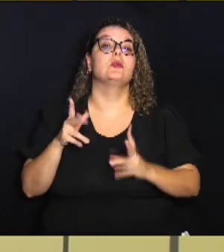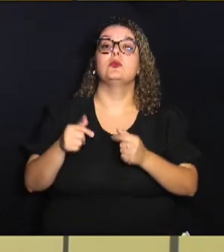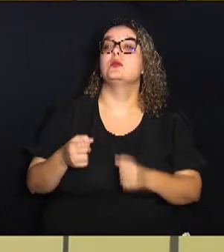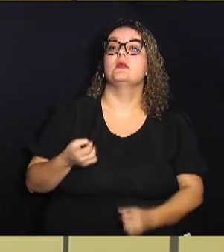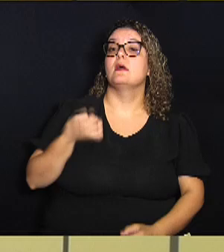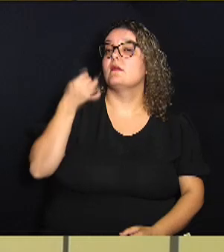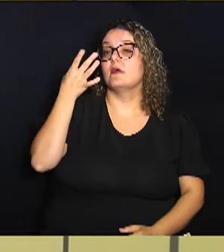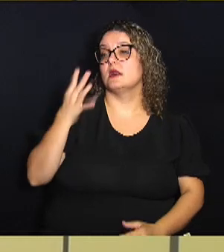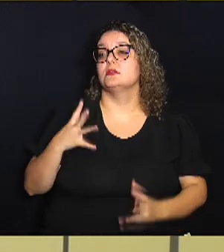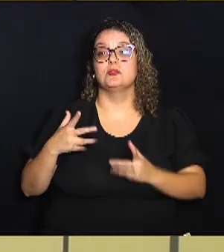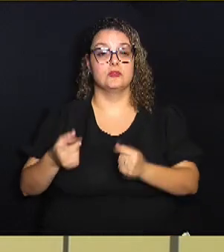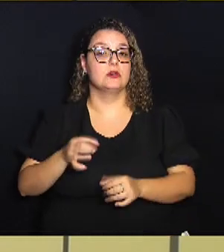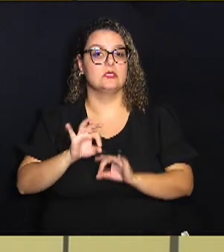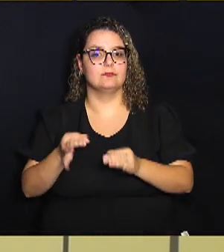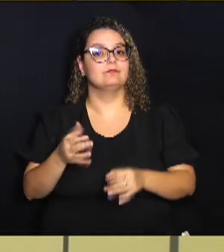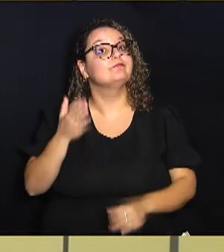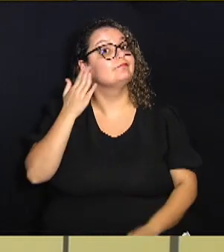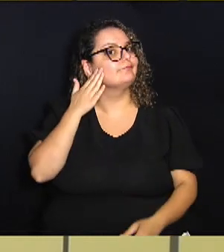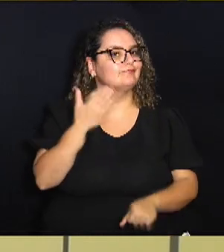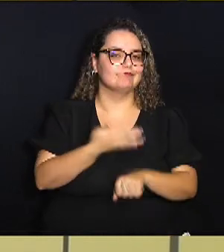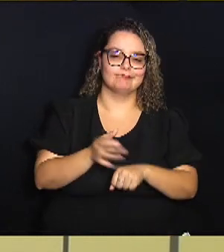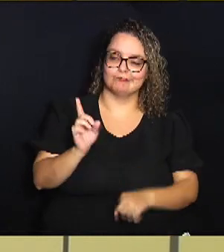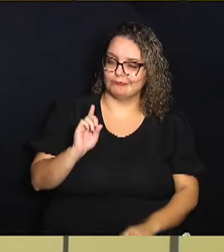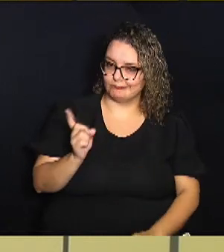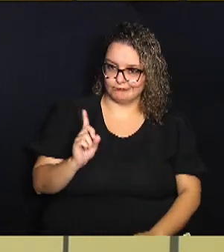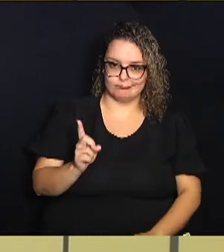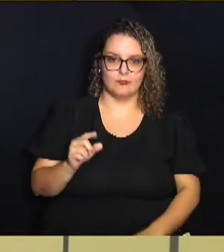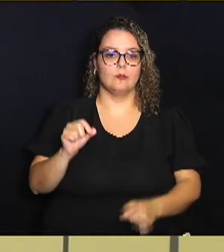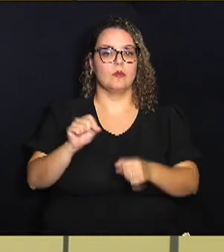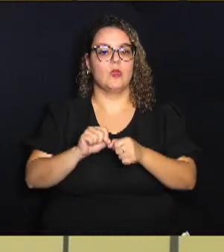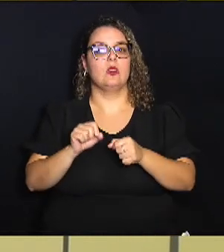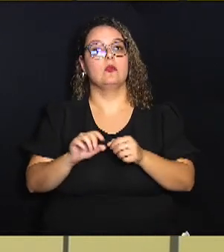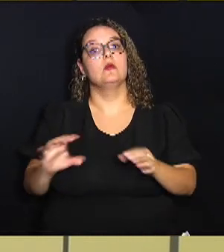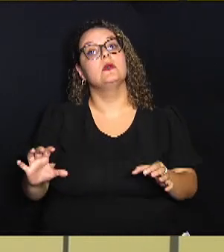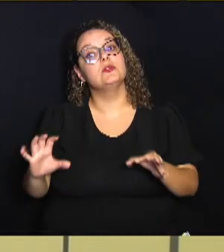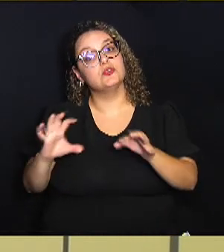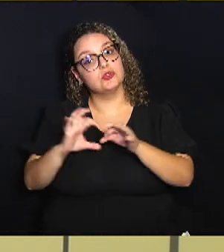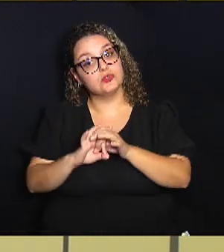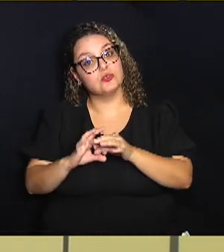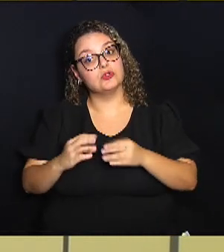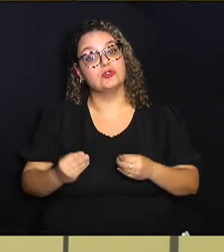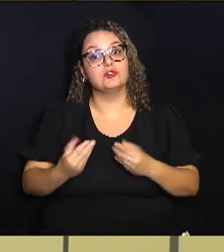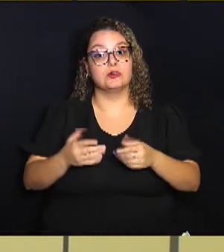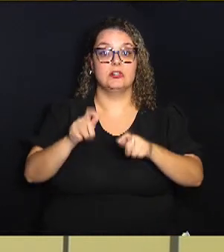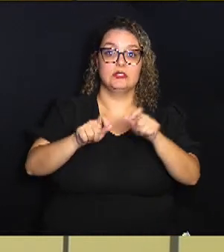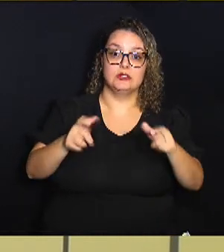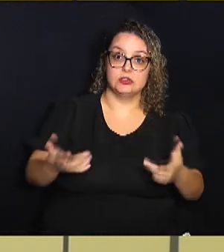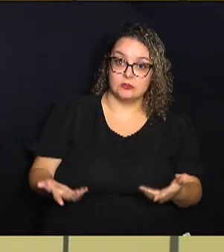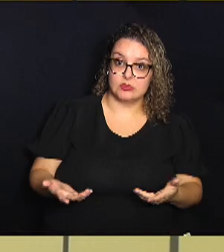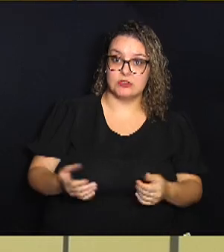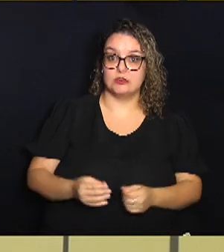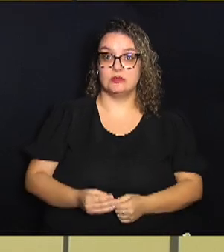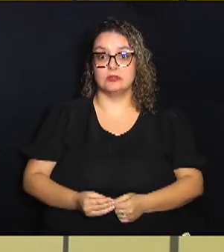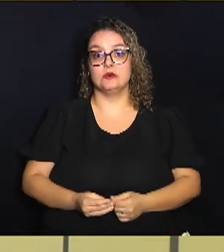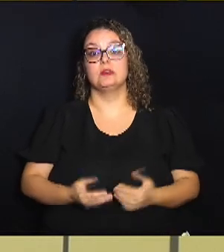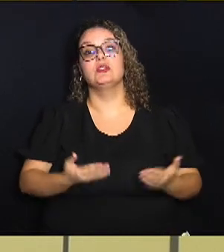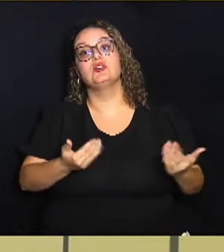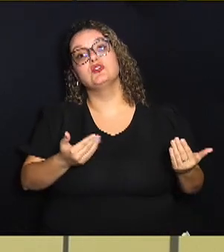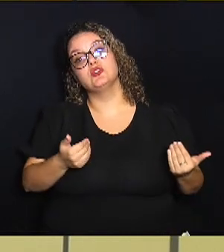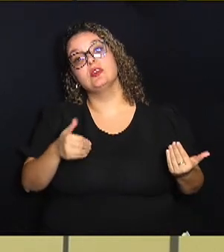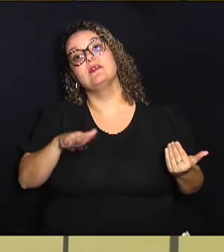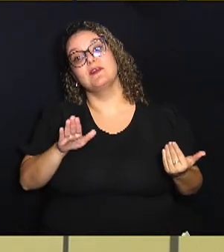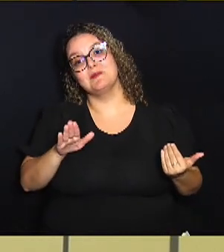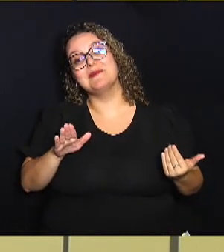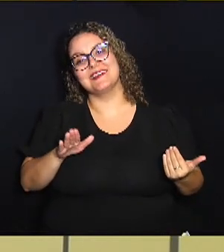simples, e a gente sabe que na prática não é, mas a gente faz essa conciliação de trazer essas pessoas jovem há mais tempo,